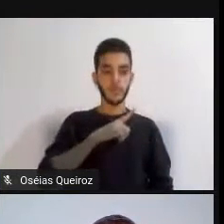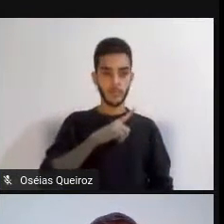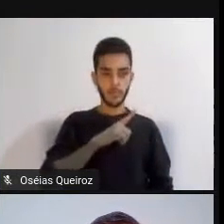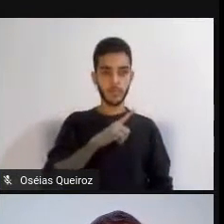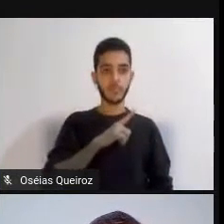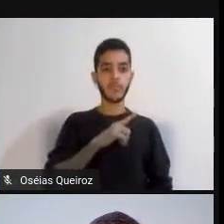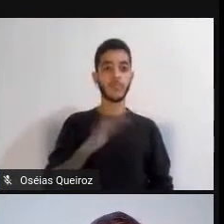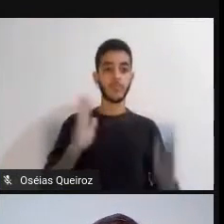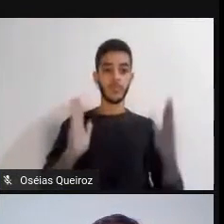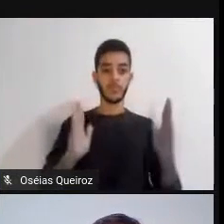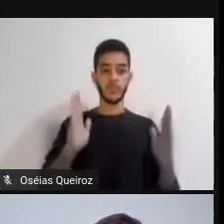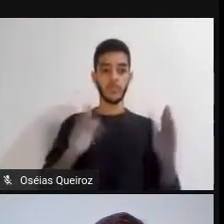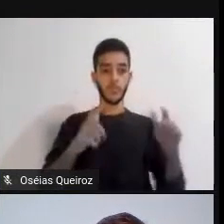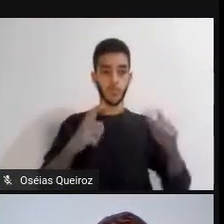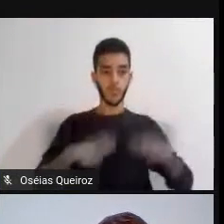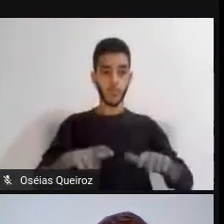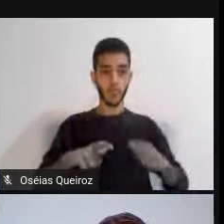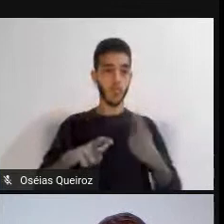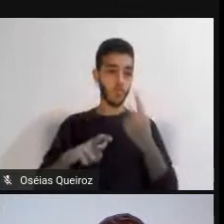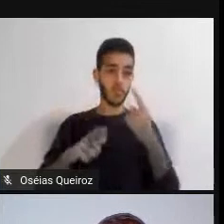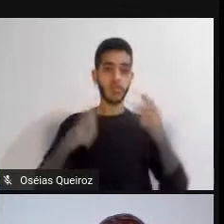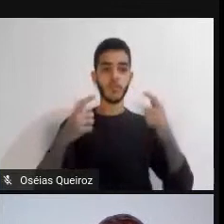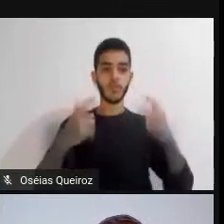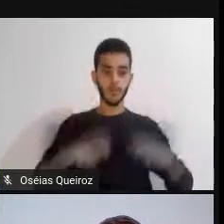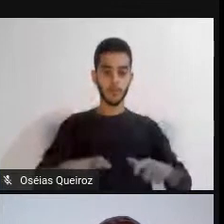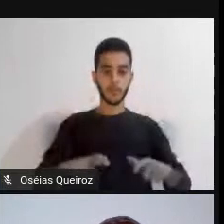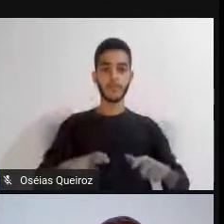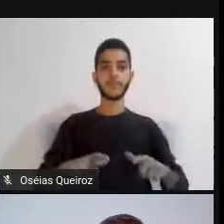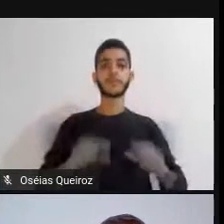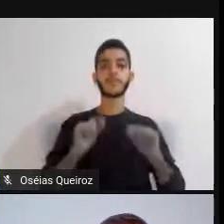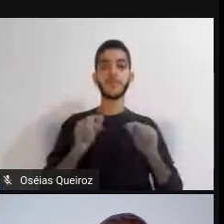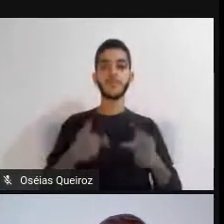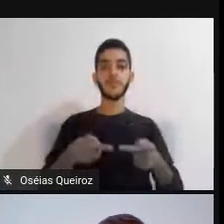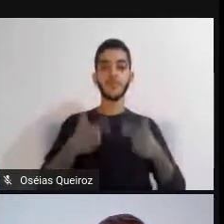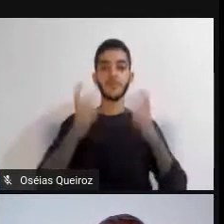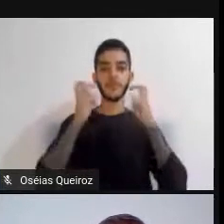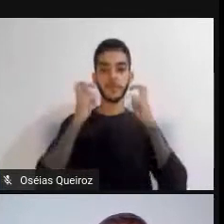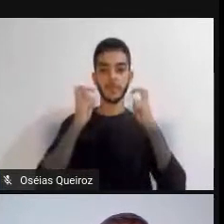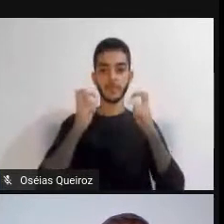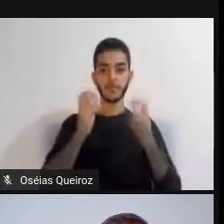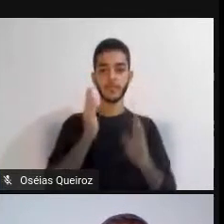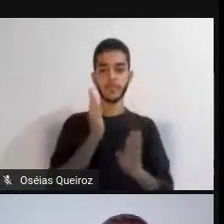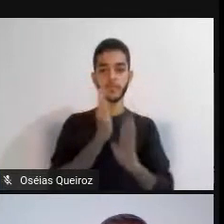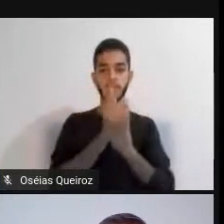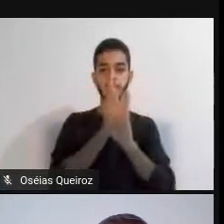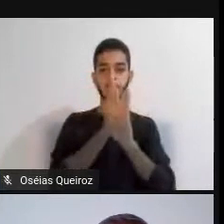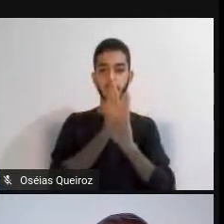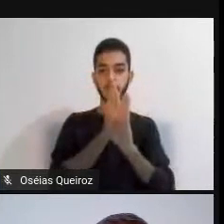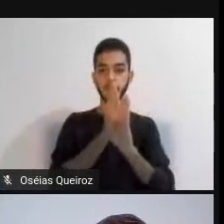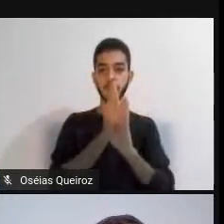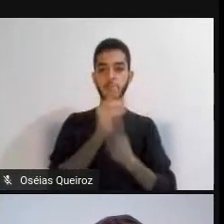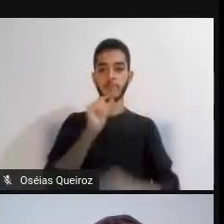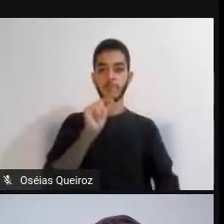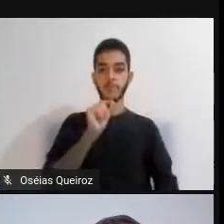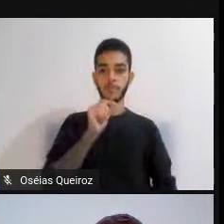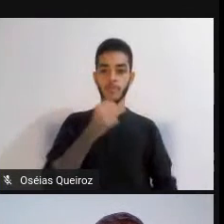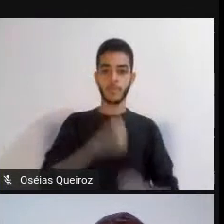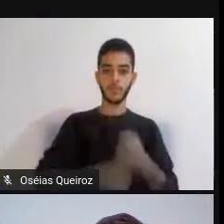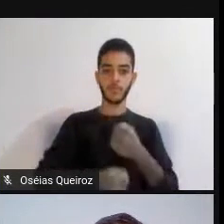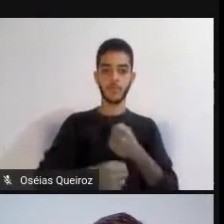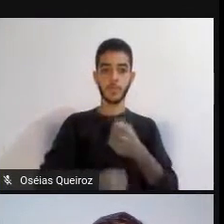espacial, nós coletamos em um único local, e foi observado e identificado 392